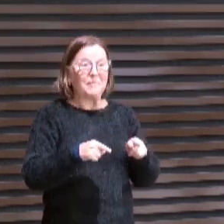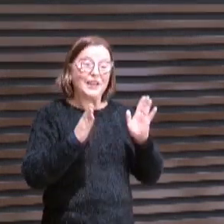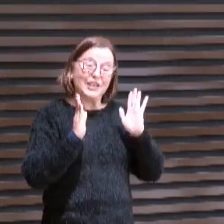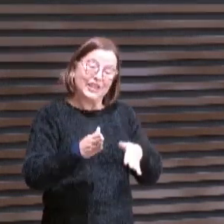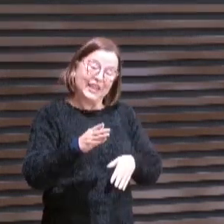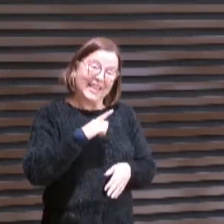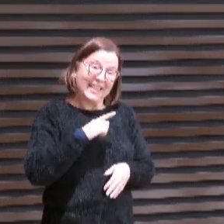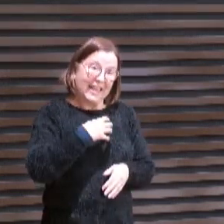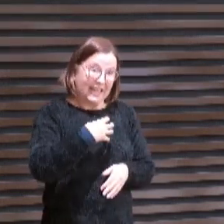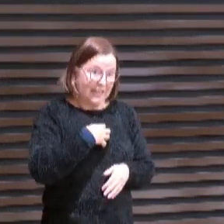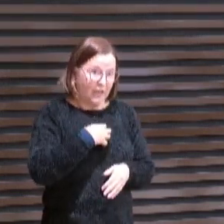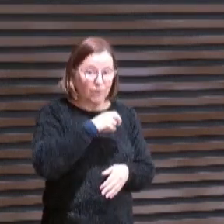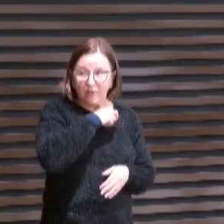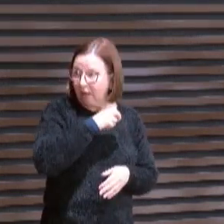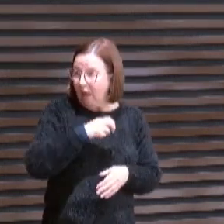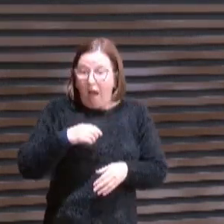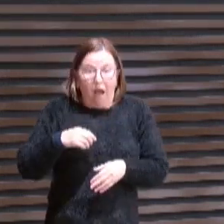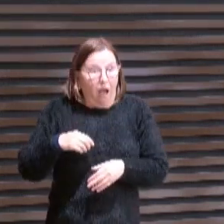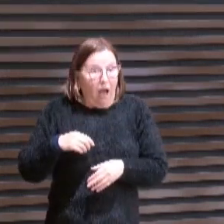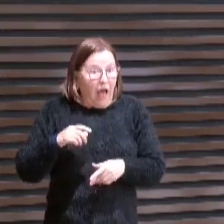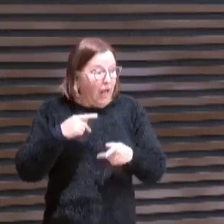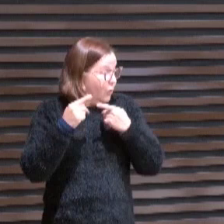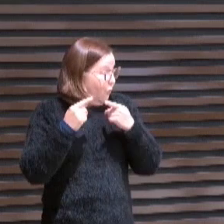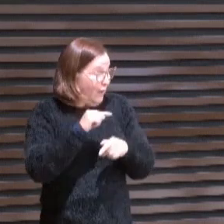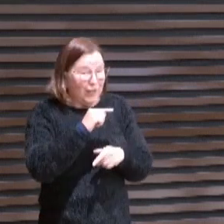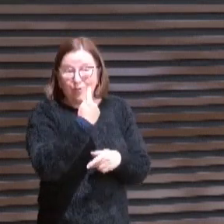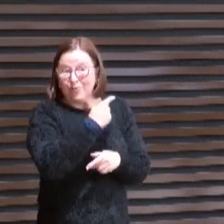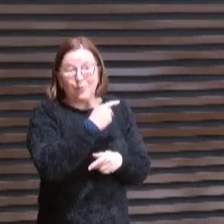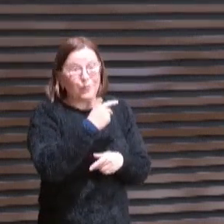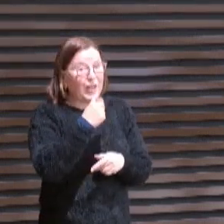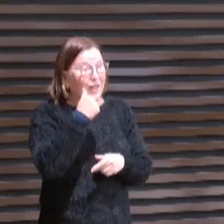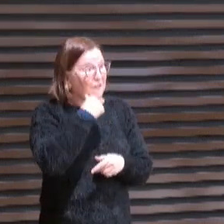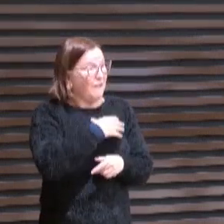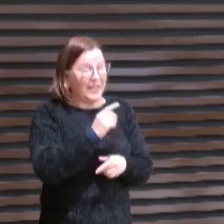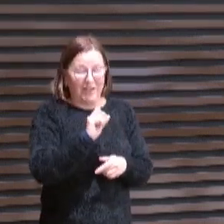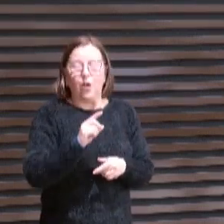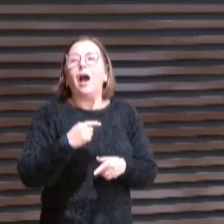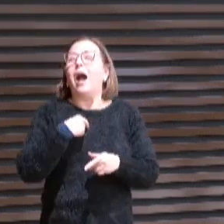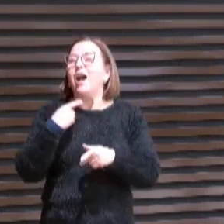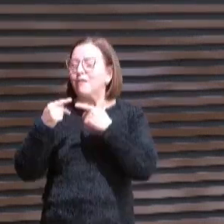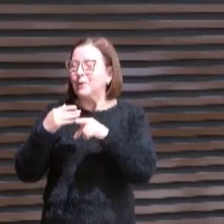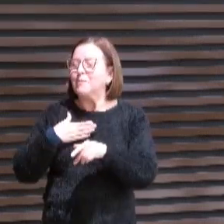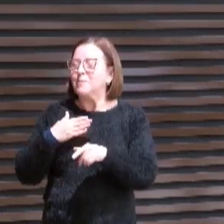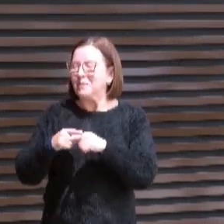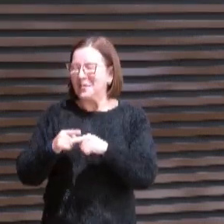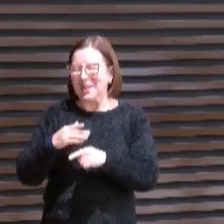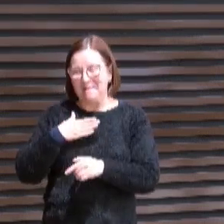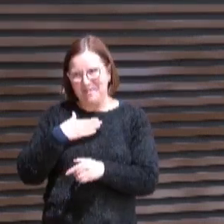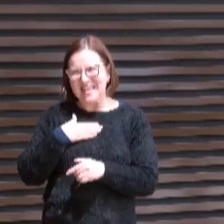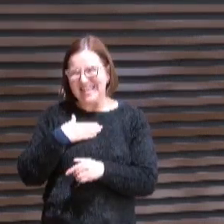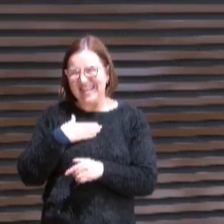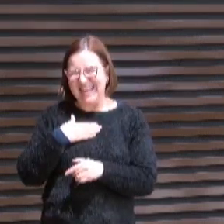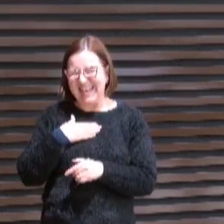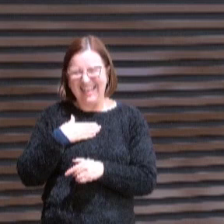de cobra. Meu senhor, não fala da sua filha. Eu digo: falo porque é minha, eu sei de onde veio. Veio de